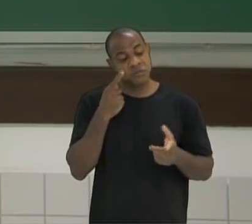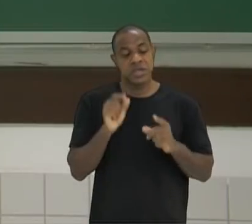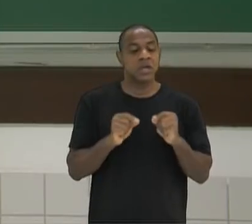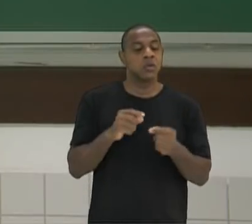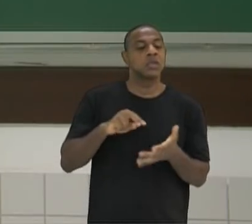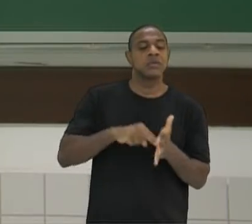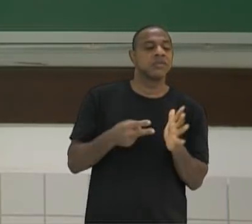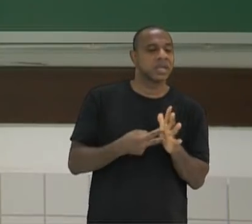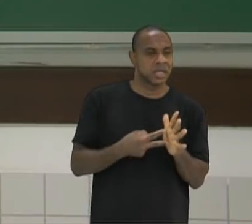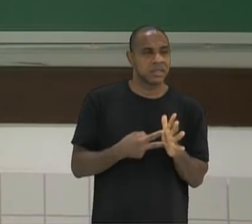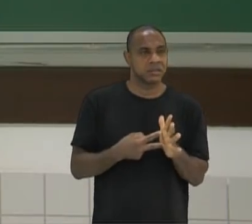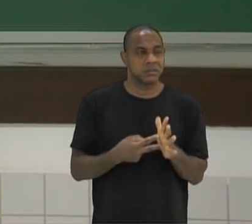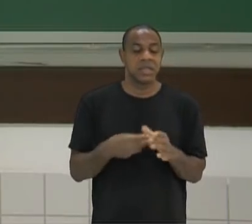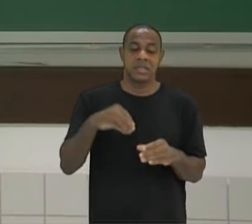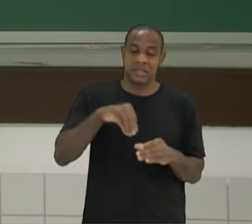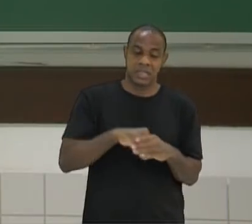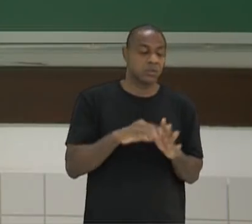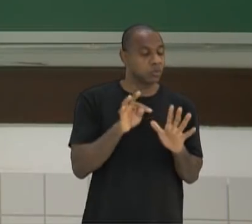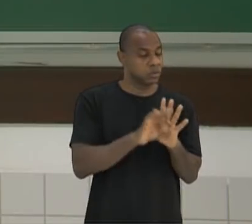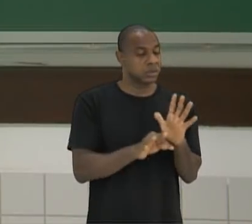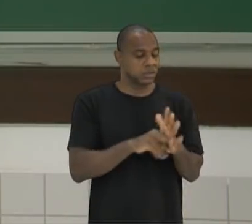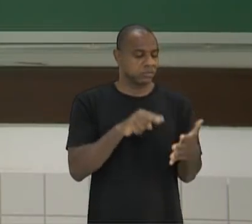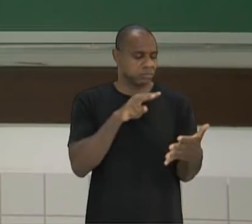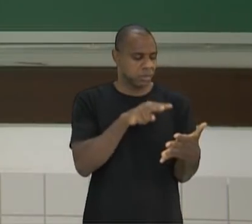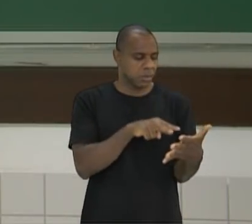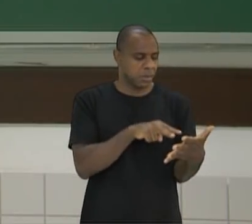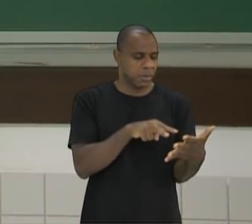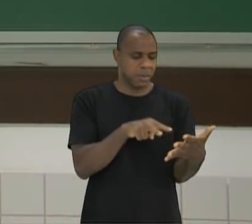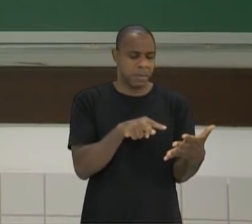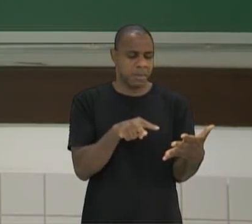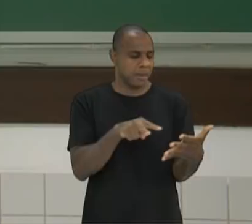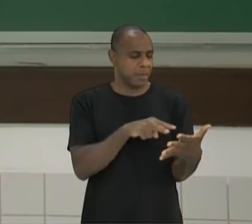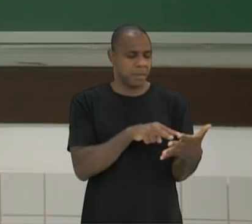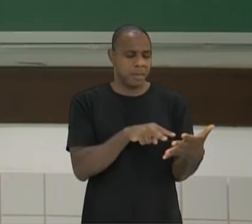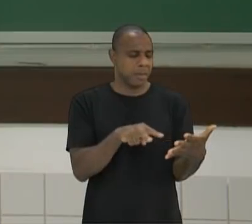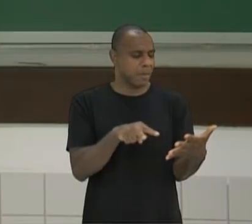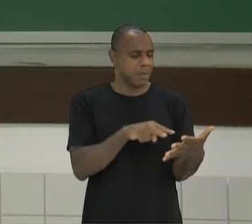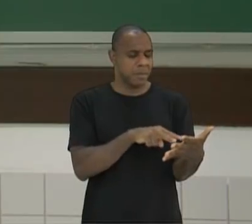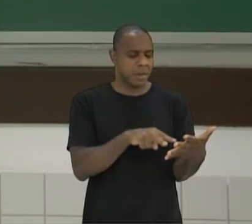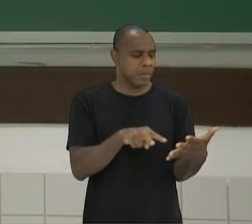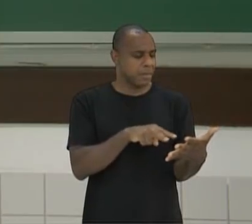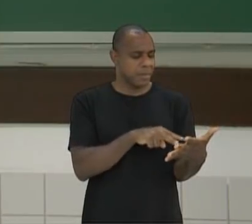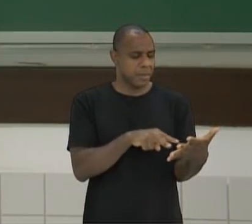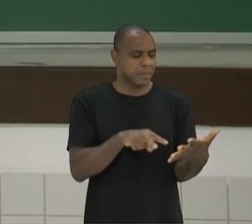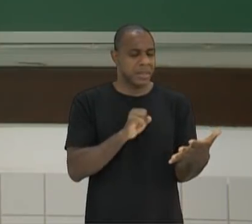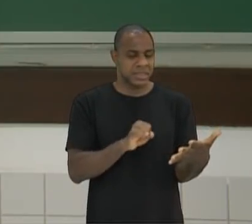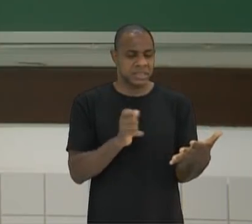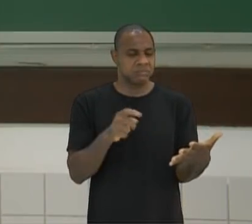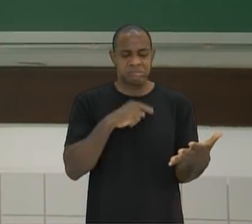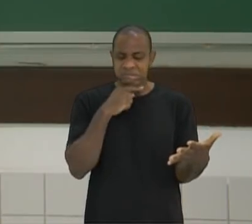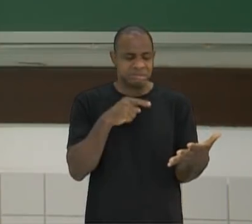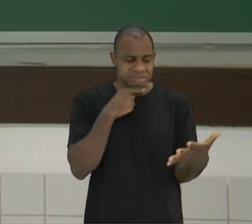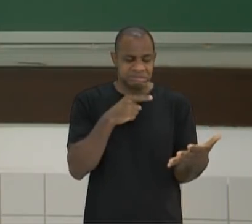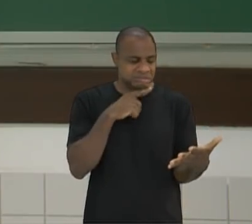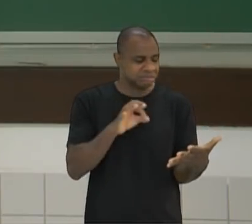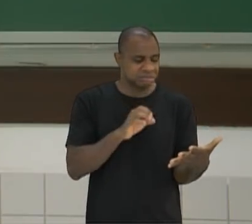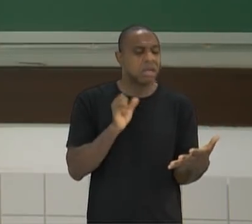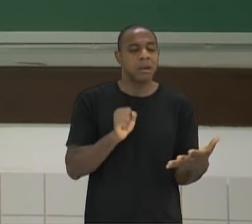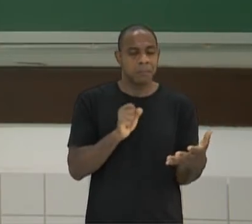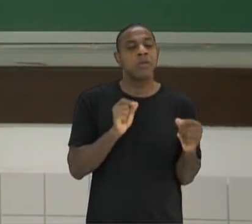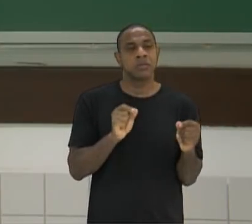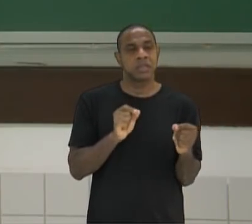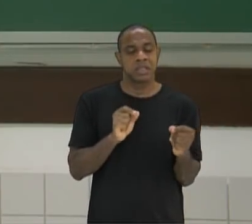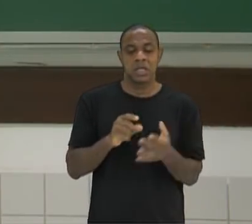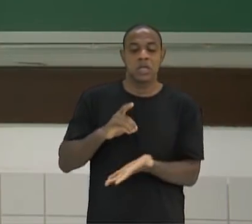delas dentro do texto mesmo, né? Deixar a leitura fluir. Mas se isso não for possível, eu posso recorrer ao uso